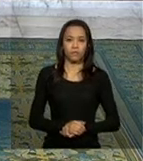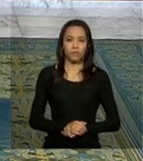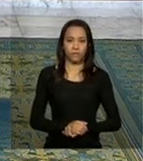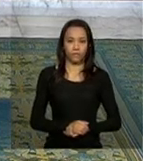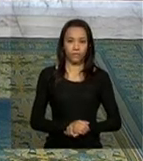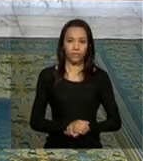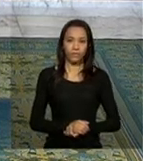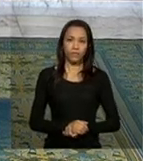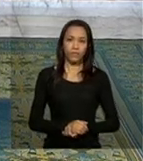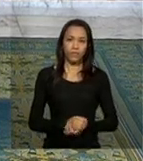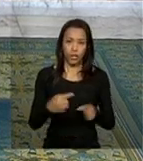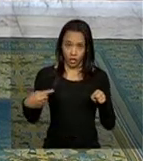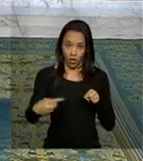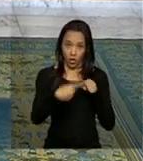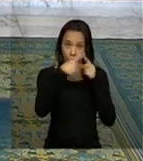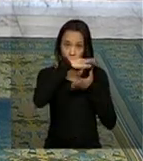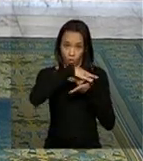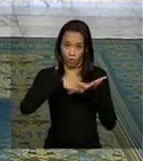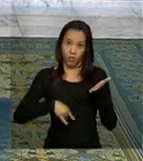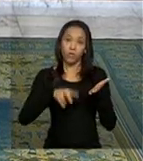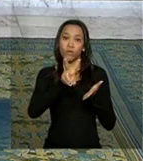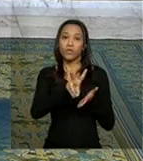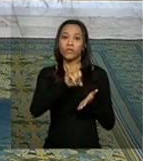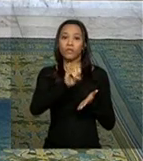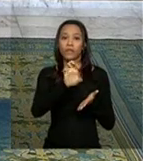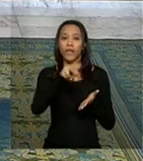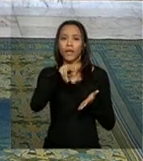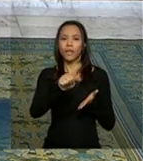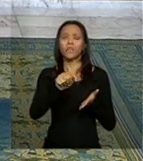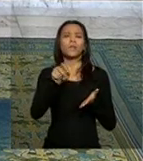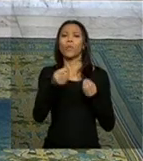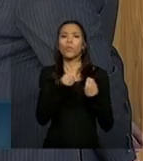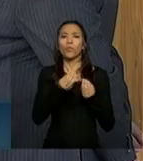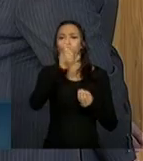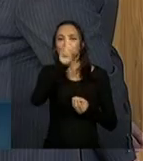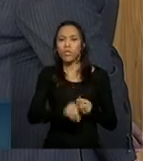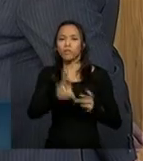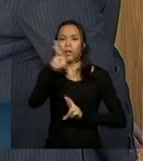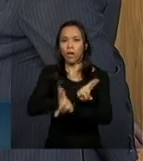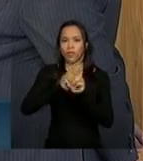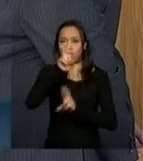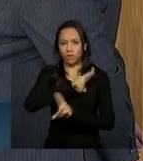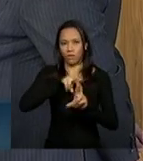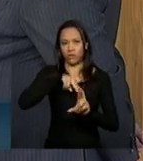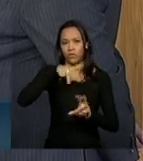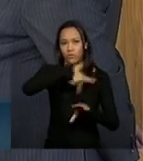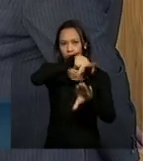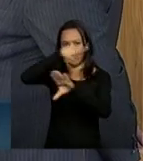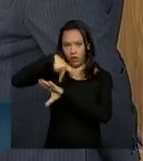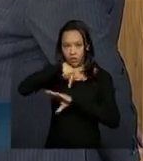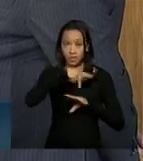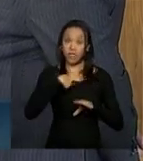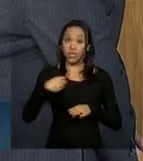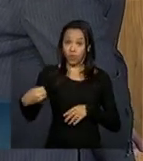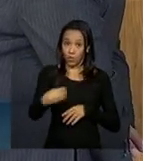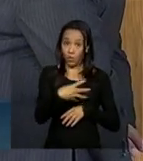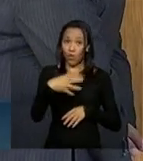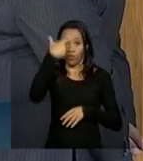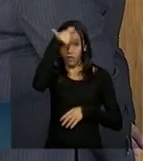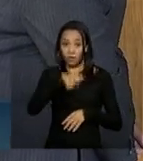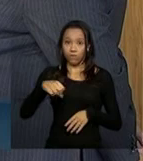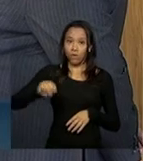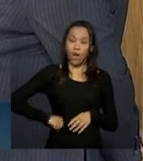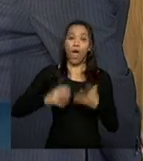De acordo com a Convenção de Viena sobre Relações Diplomáticas, esses novos embaixadores assumem suas funções no